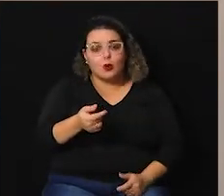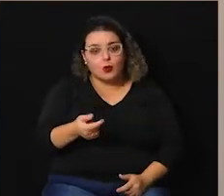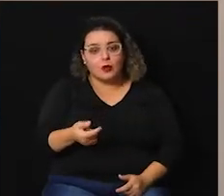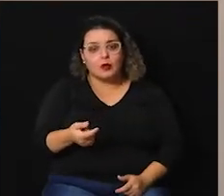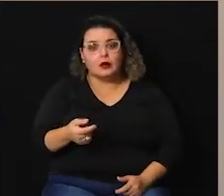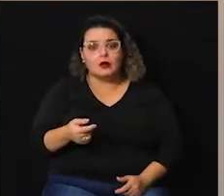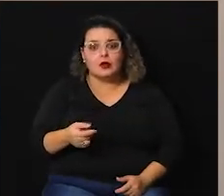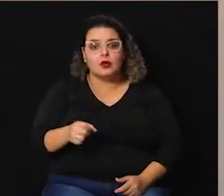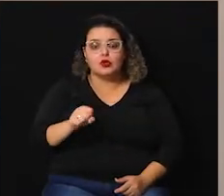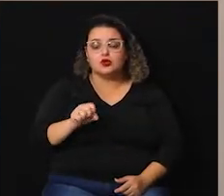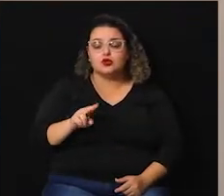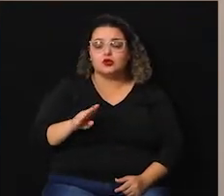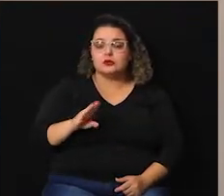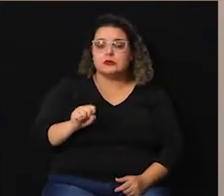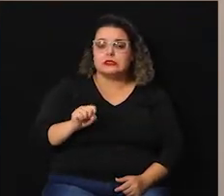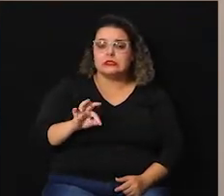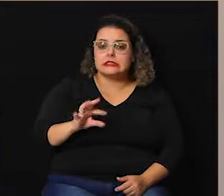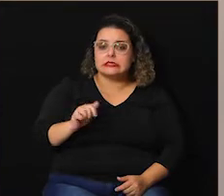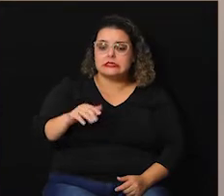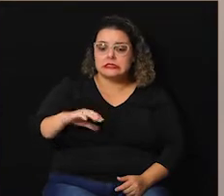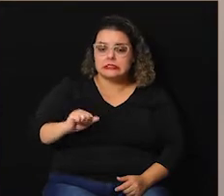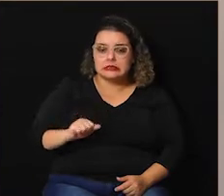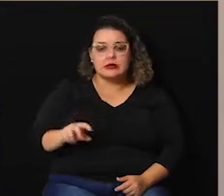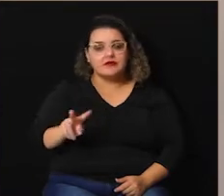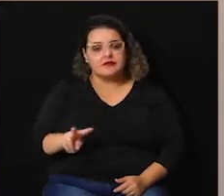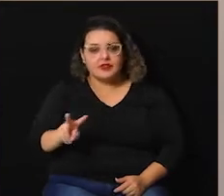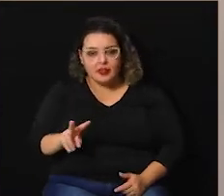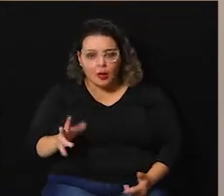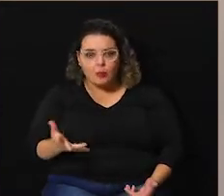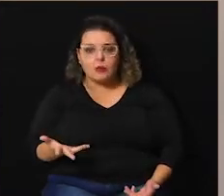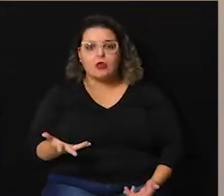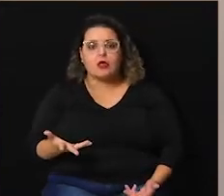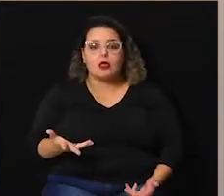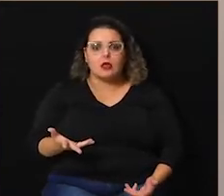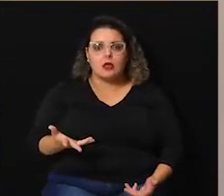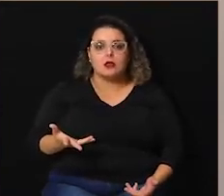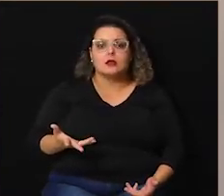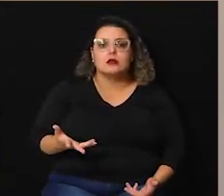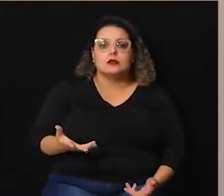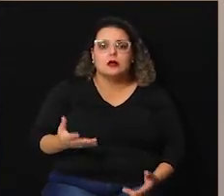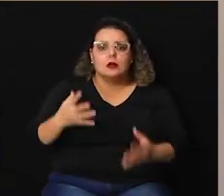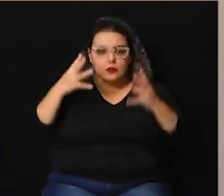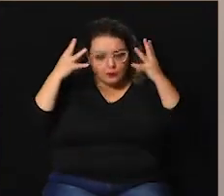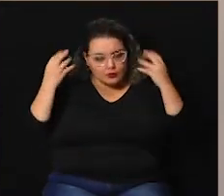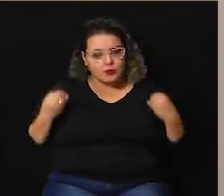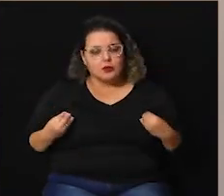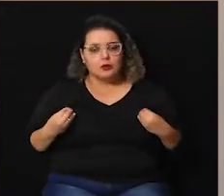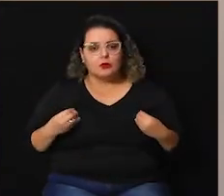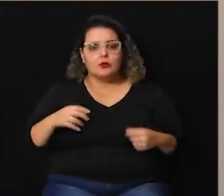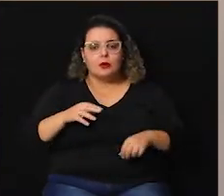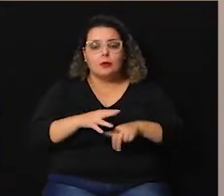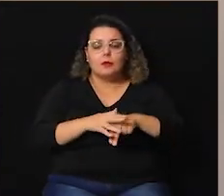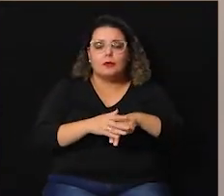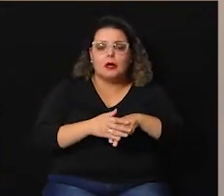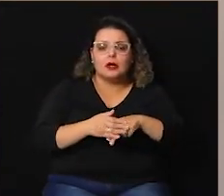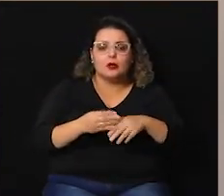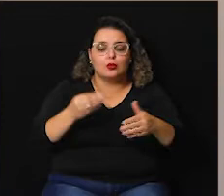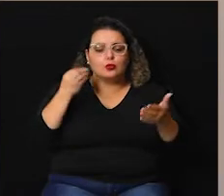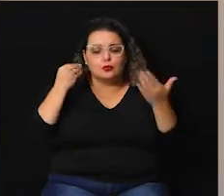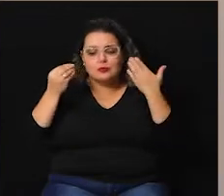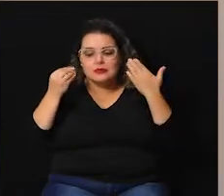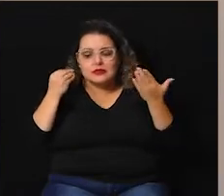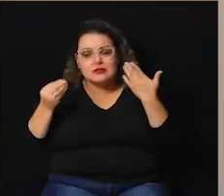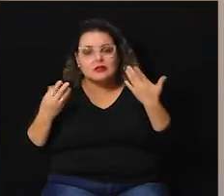acaba tendo uma queda de cabelo. Pacientes psiquiátricos com depressão, com angústia,